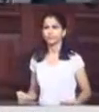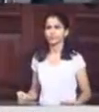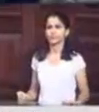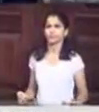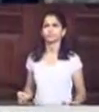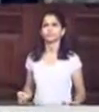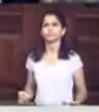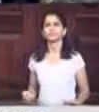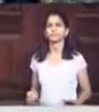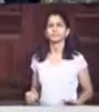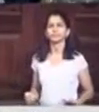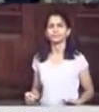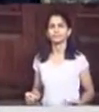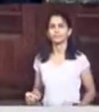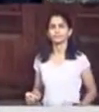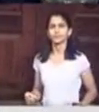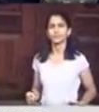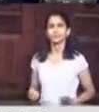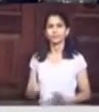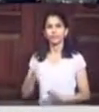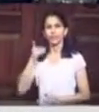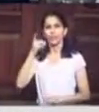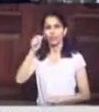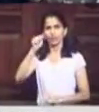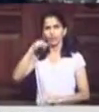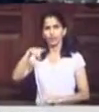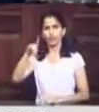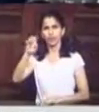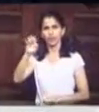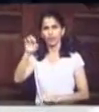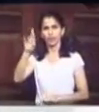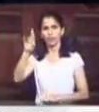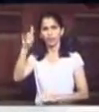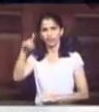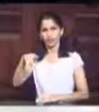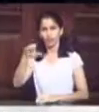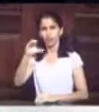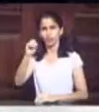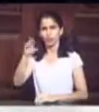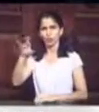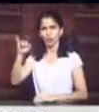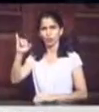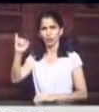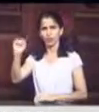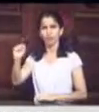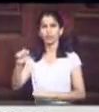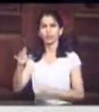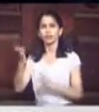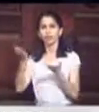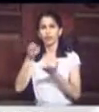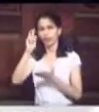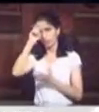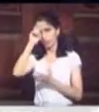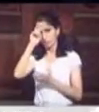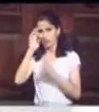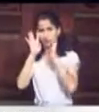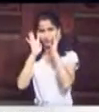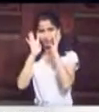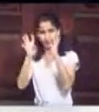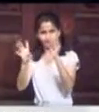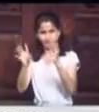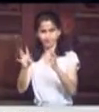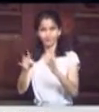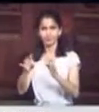Senhores deputados, eu só queria lembrar, eu queria pedir atenção de todos, eu só queria lembrar que